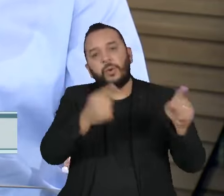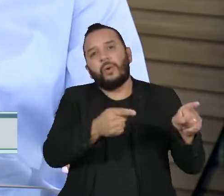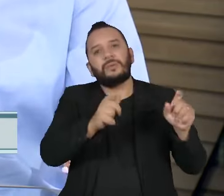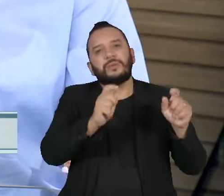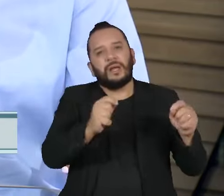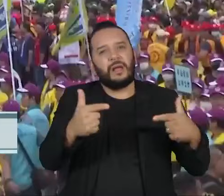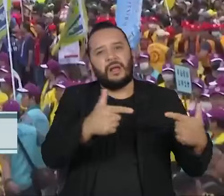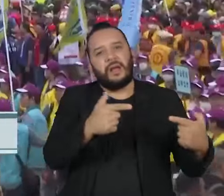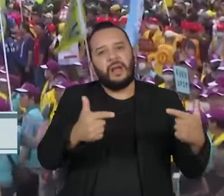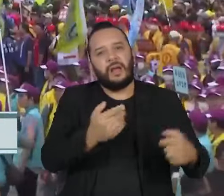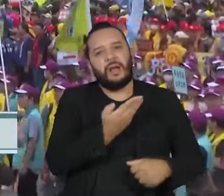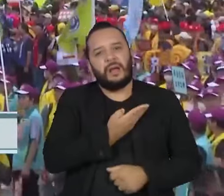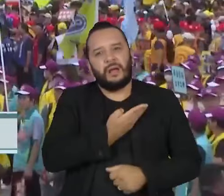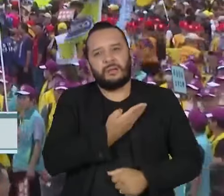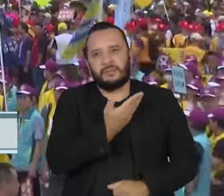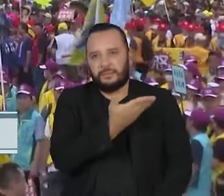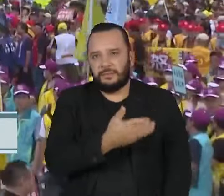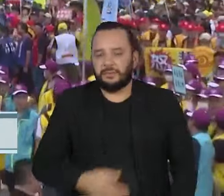de Gaza.